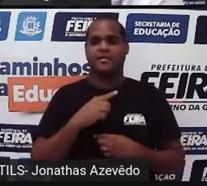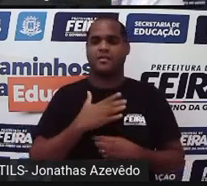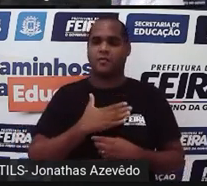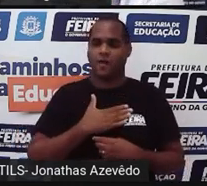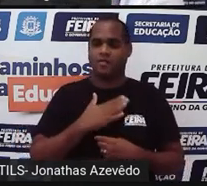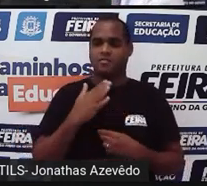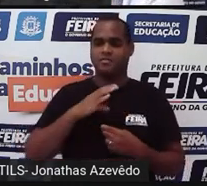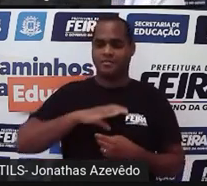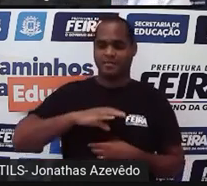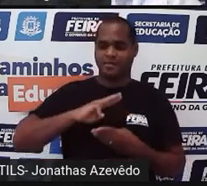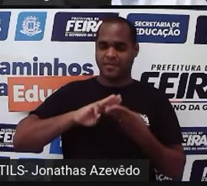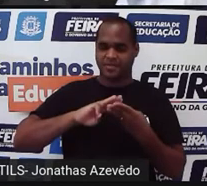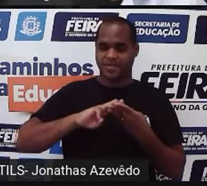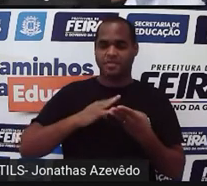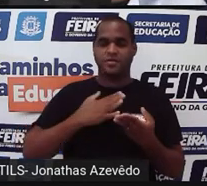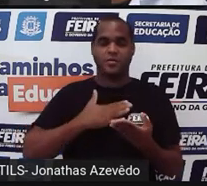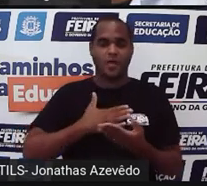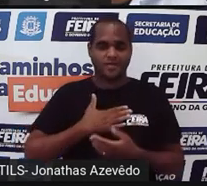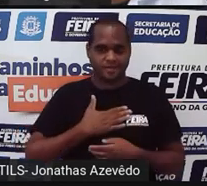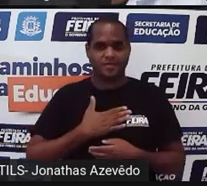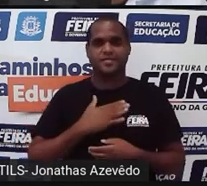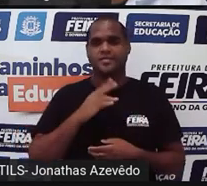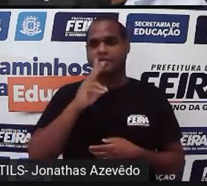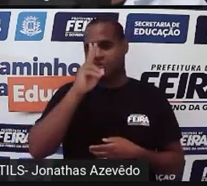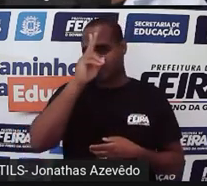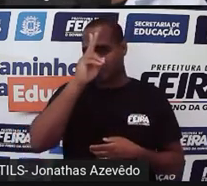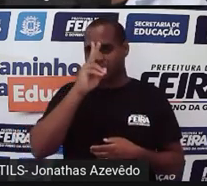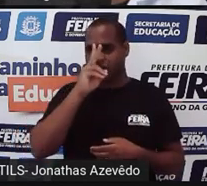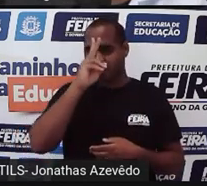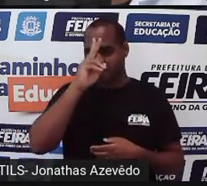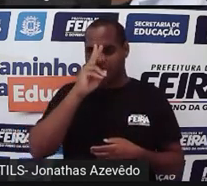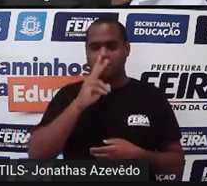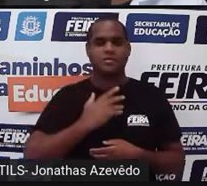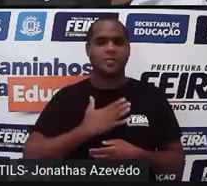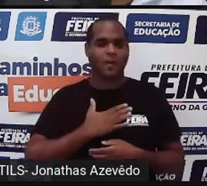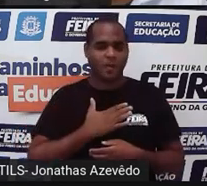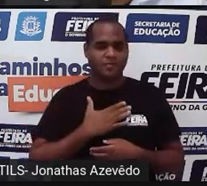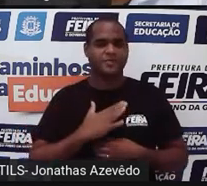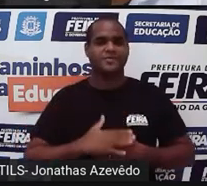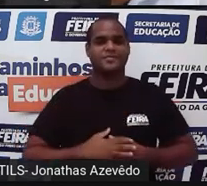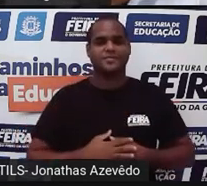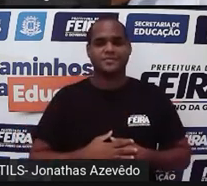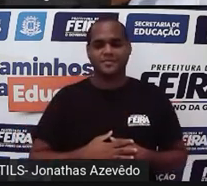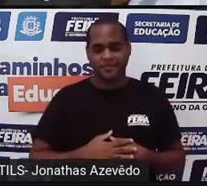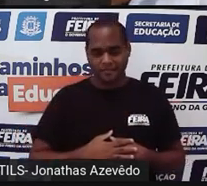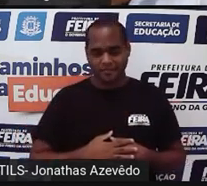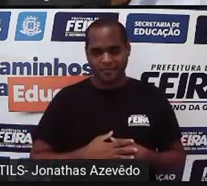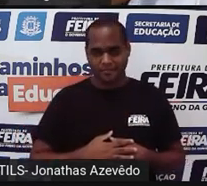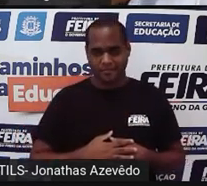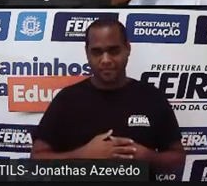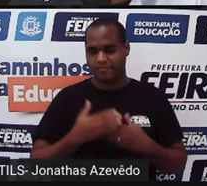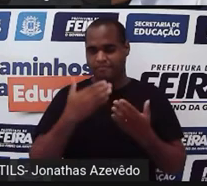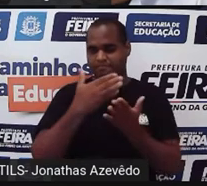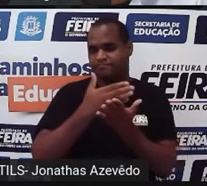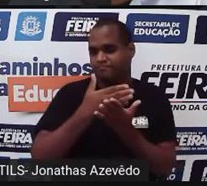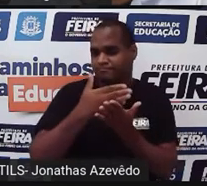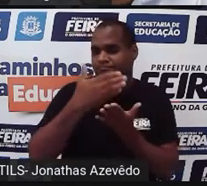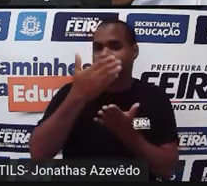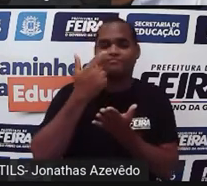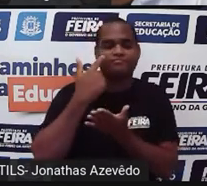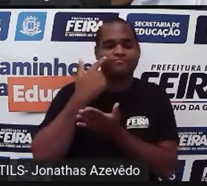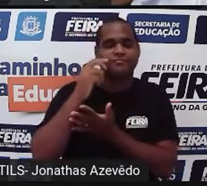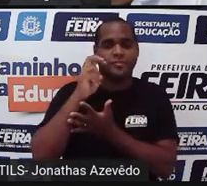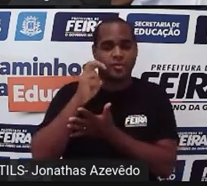gostam de matemática, e o terceiro ali, a terceira circunferência, os que gostam de história. E aí eu vou começar por aqui, ó.